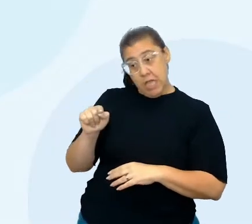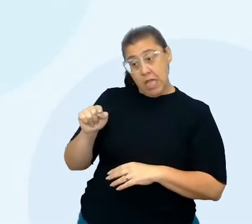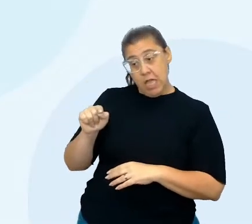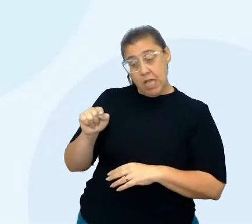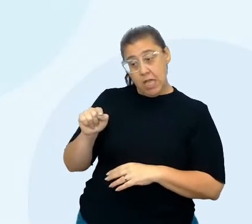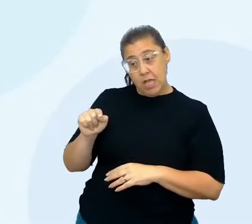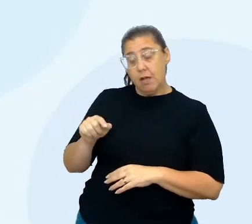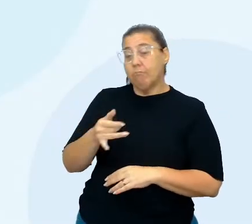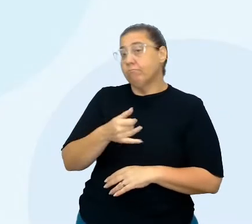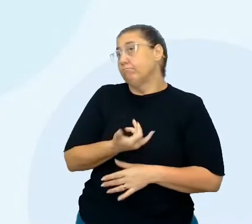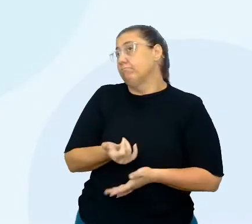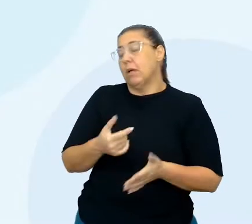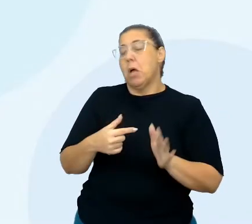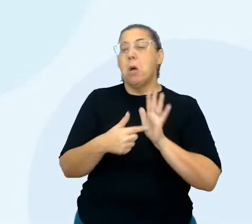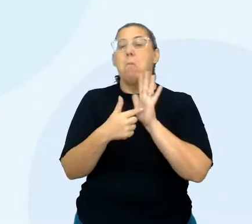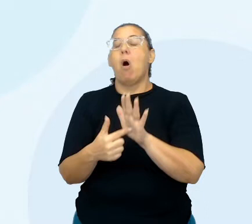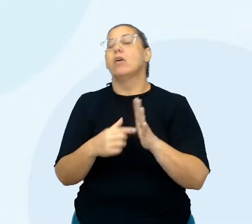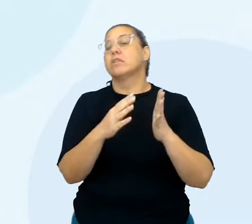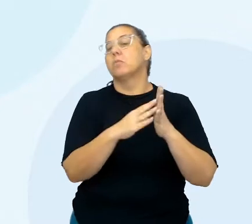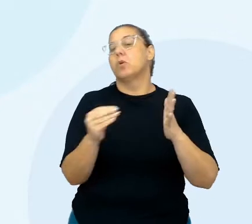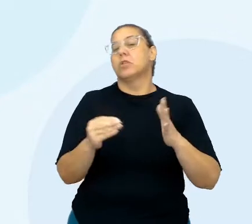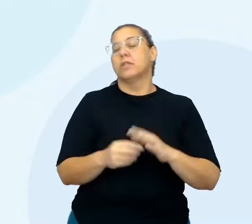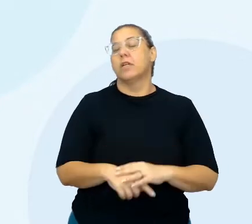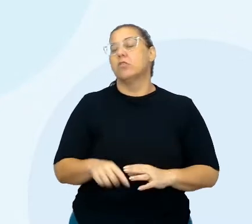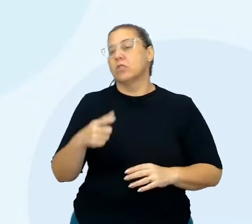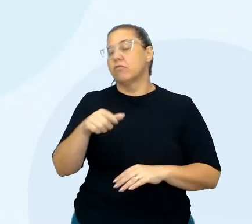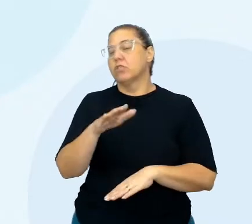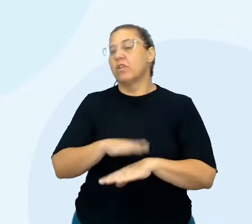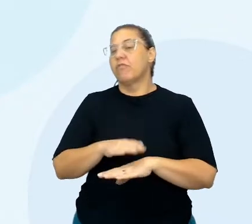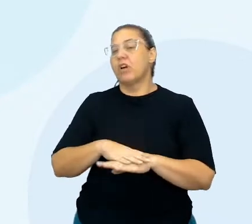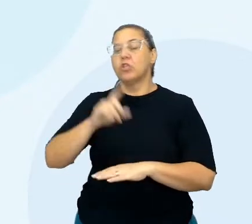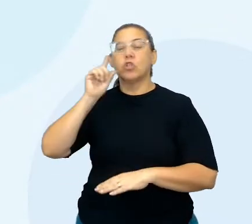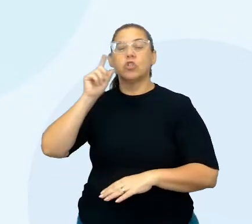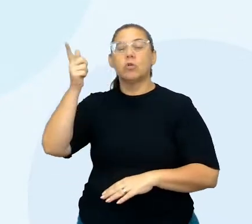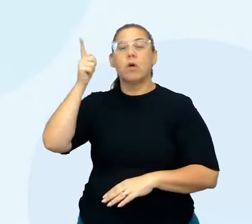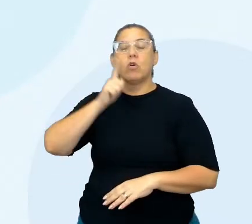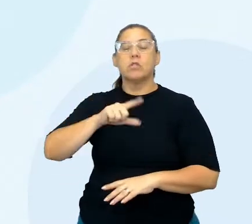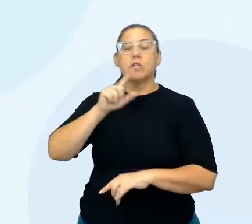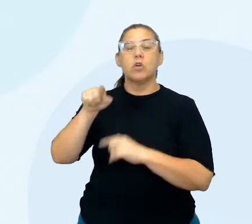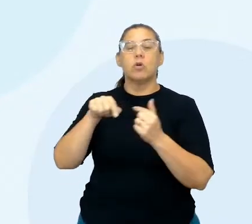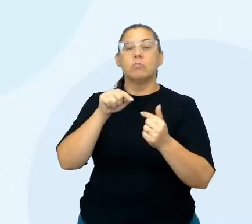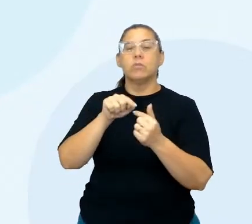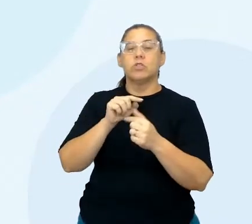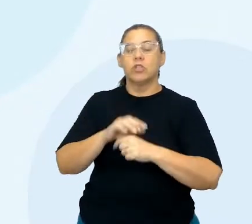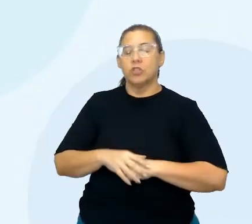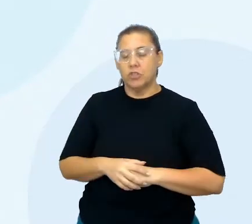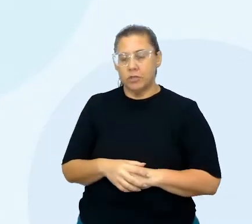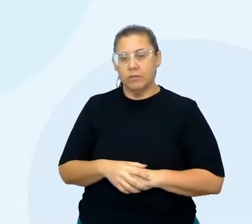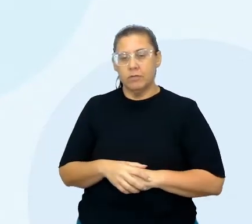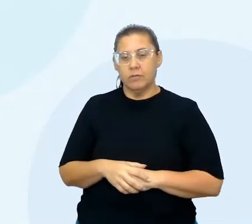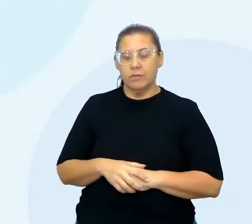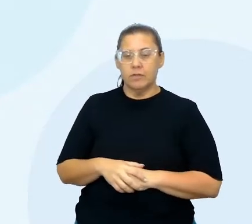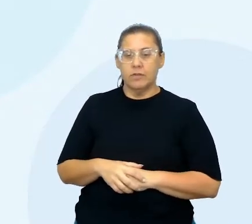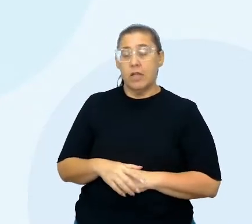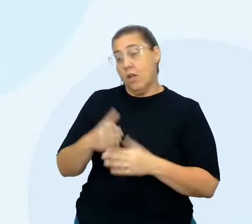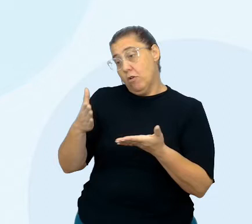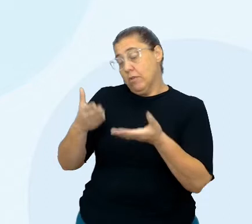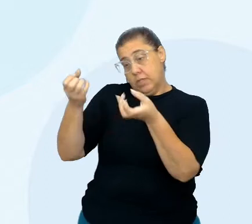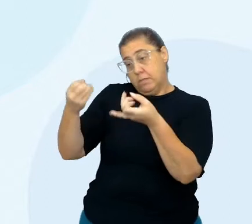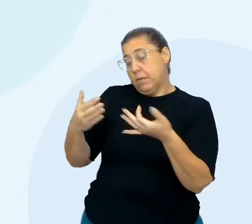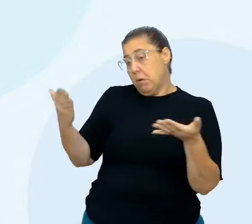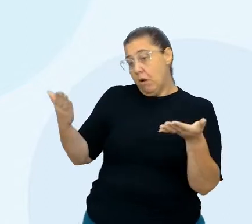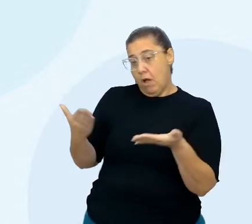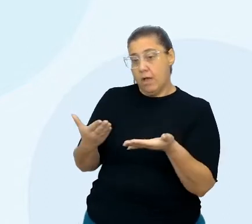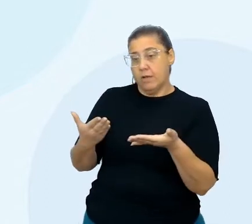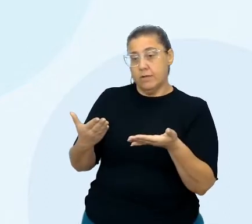Dê exemplos de comportamentos ou atitudes que costuma ter no dia a dia para atingir seus sonhos e reflita sobre eles. É muito do que você acabou de falar, né,